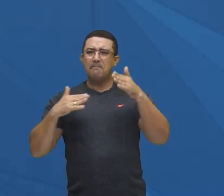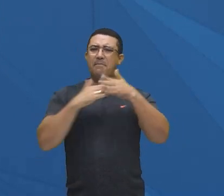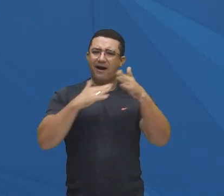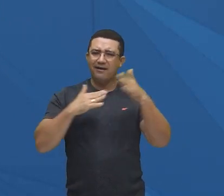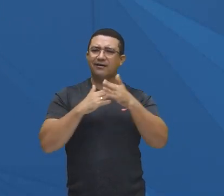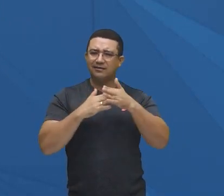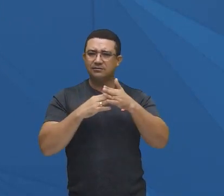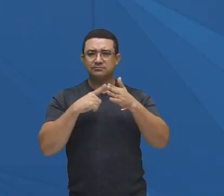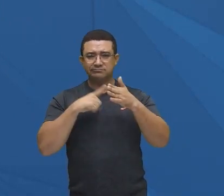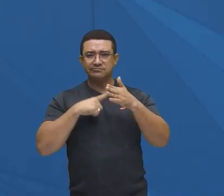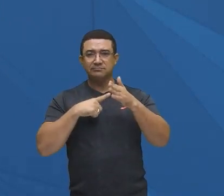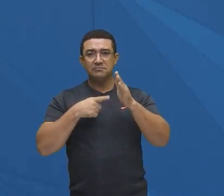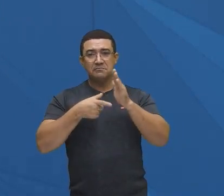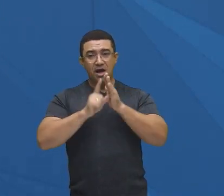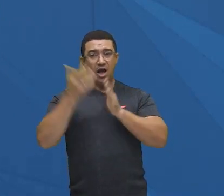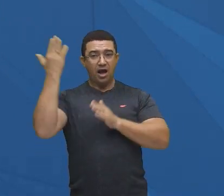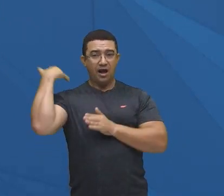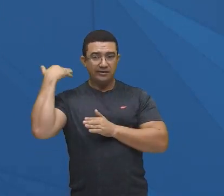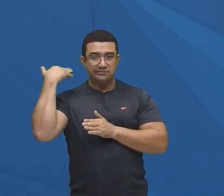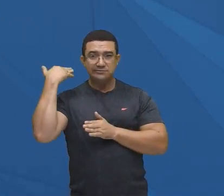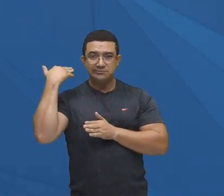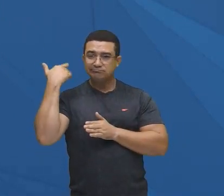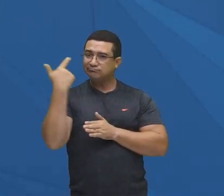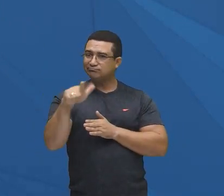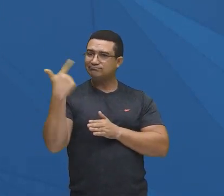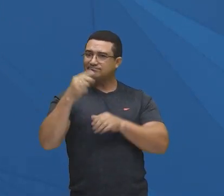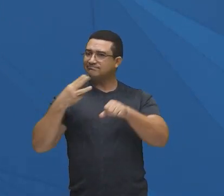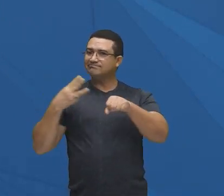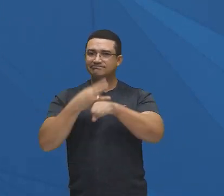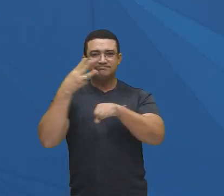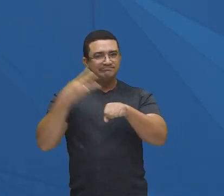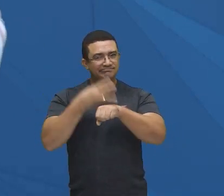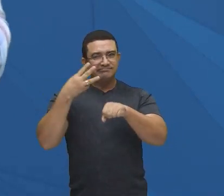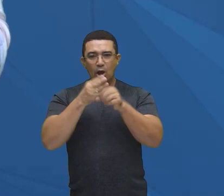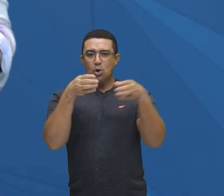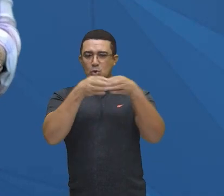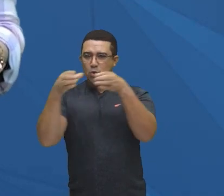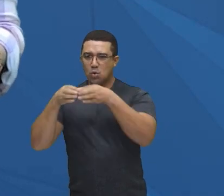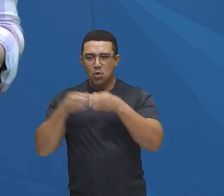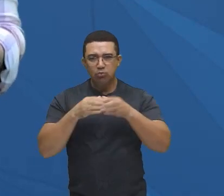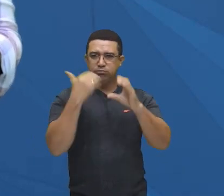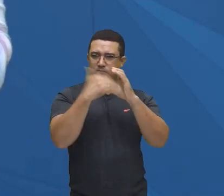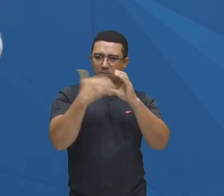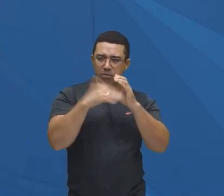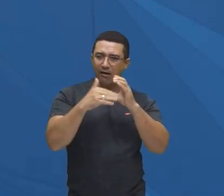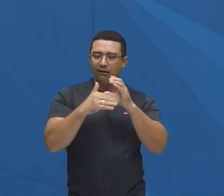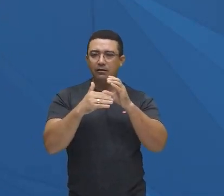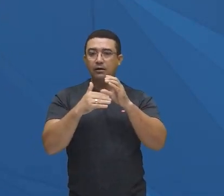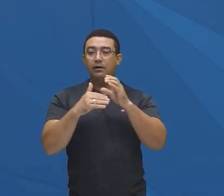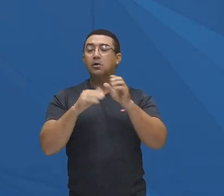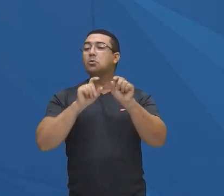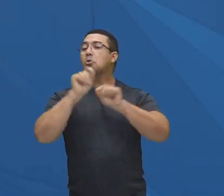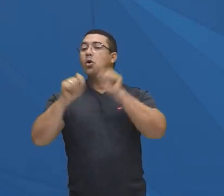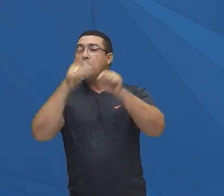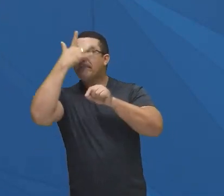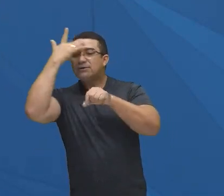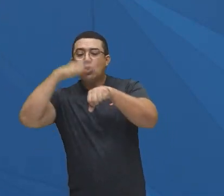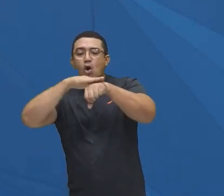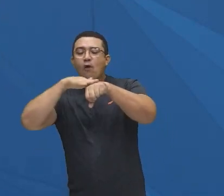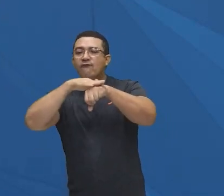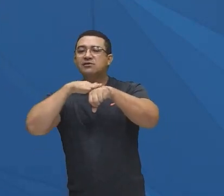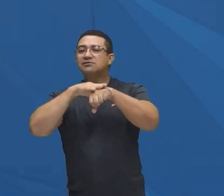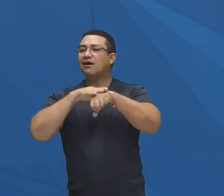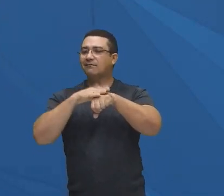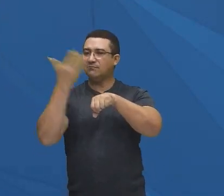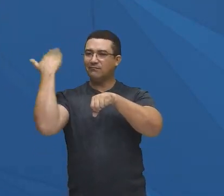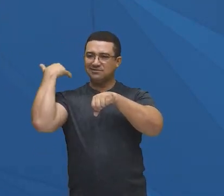né? Vamos imaginar um contexto onde não tem WhatsApp, grupos de mensagem. As pessoas, para conversarem, tinham que ir obrigatoriamente na casa